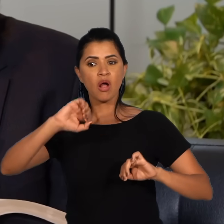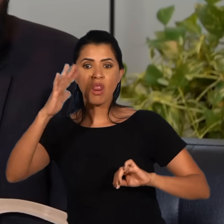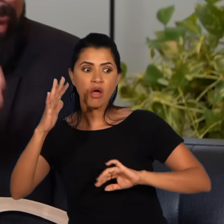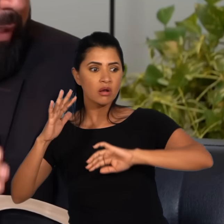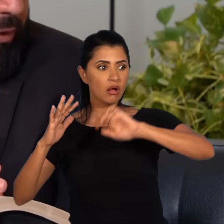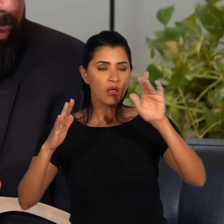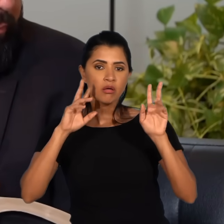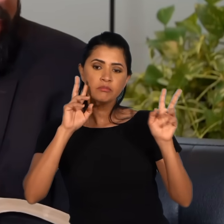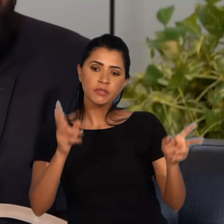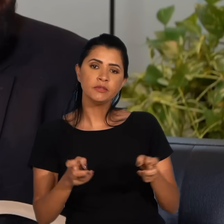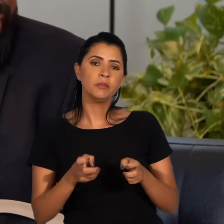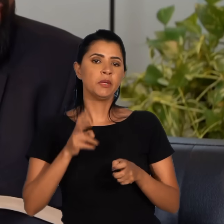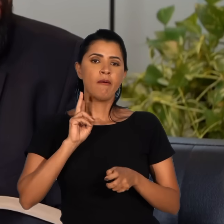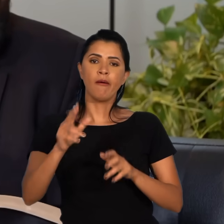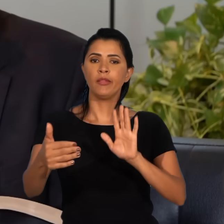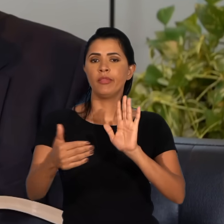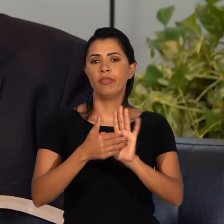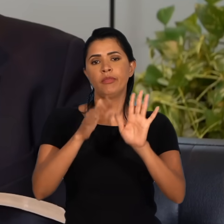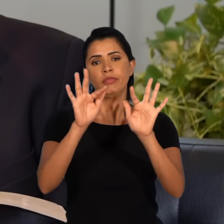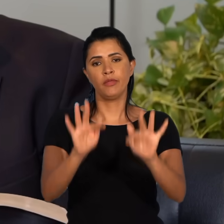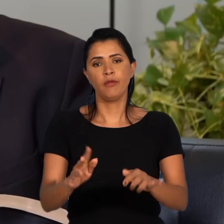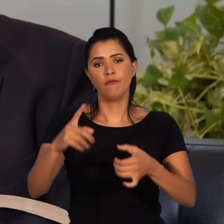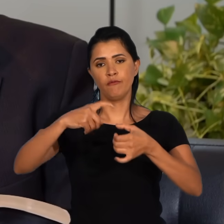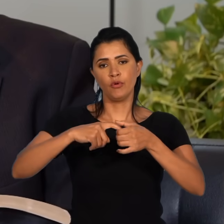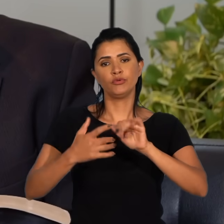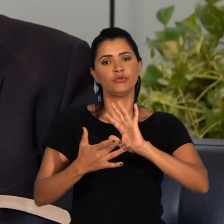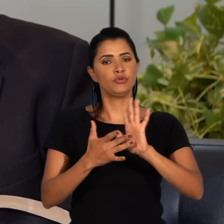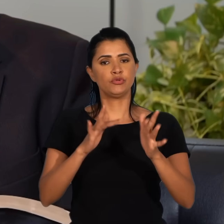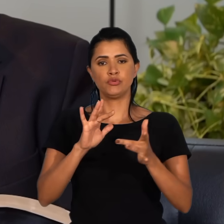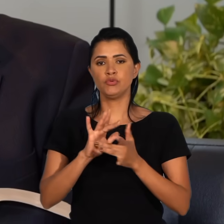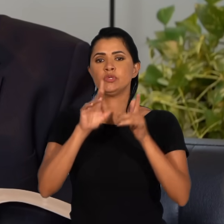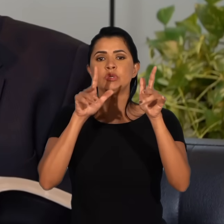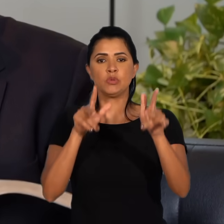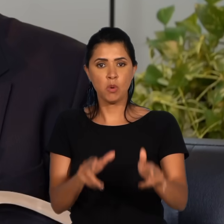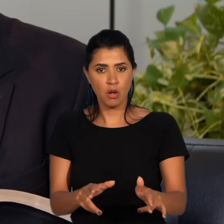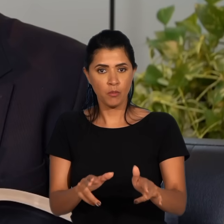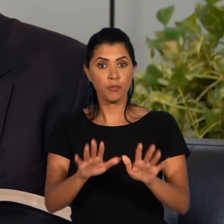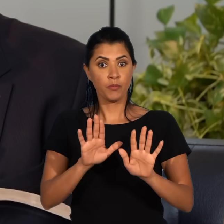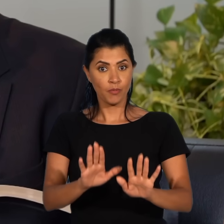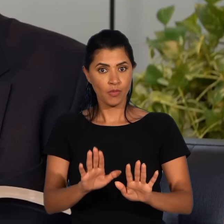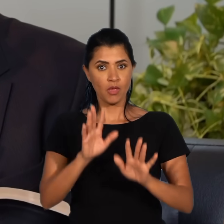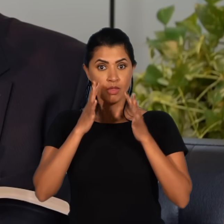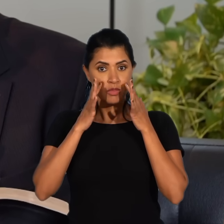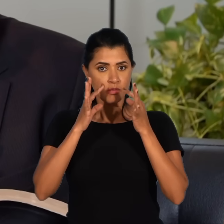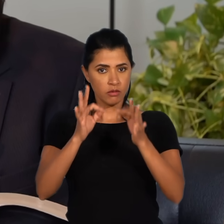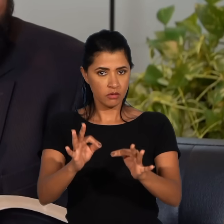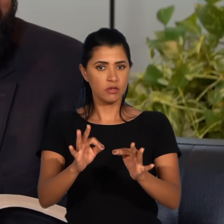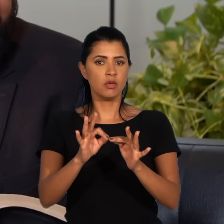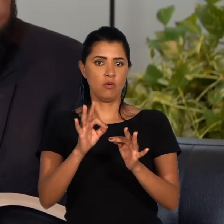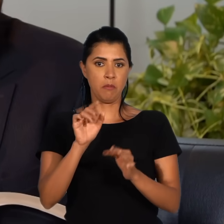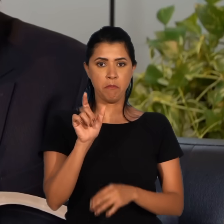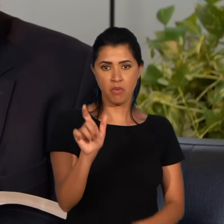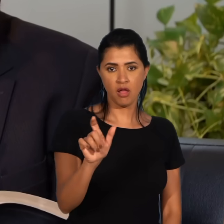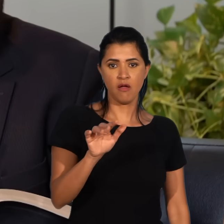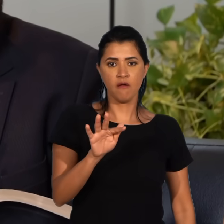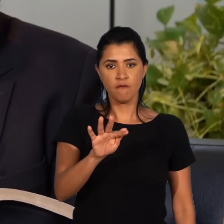é Clara desde o início e vai ser assim até por ocasião da volta de Cristo agora dando uma atenção especial à palavra